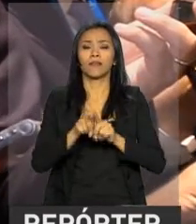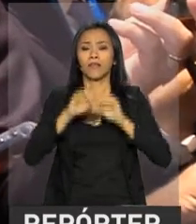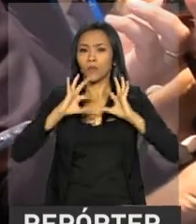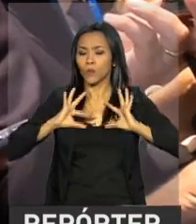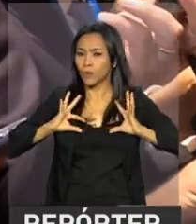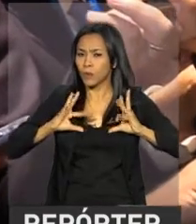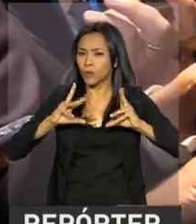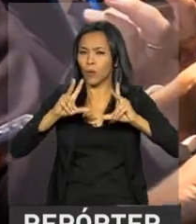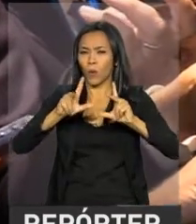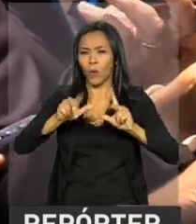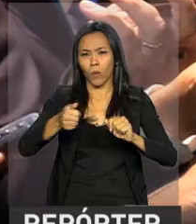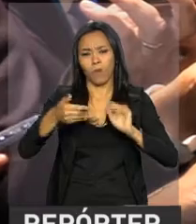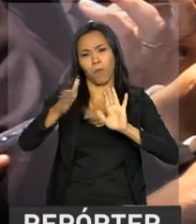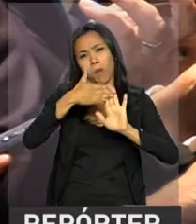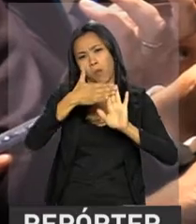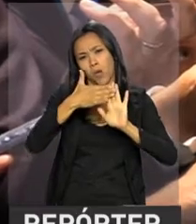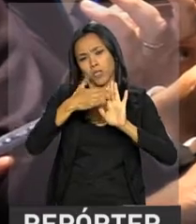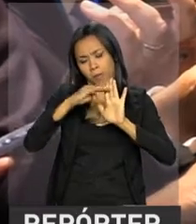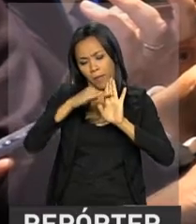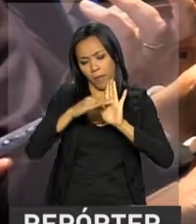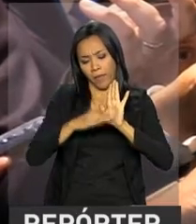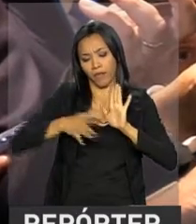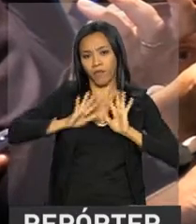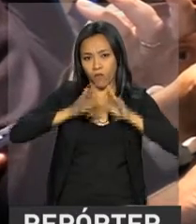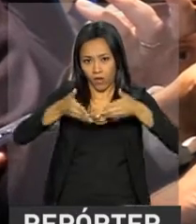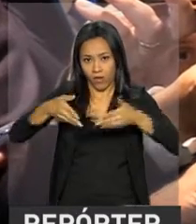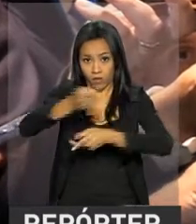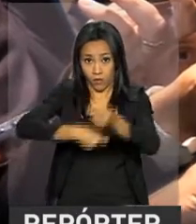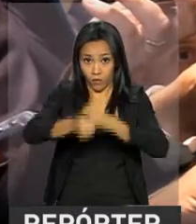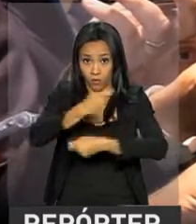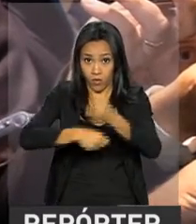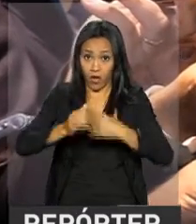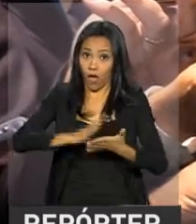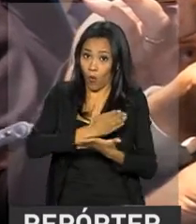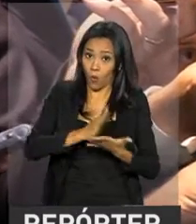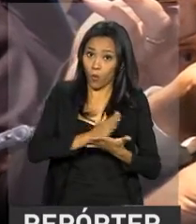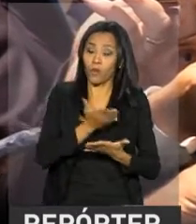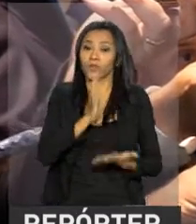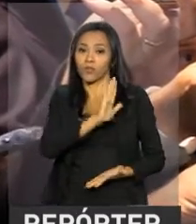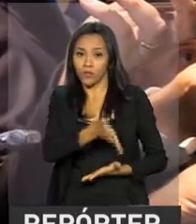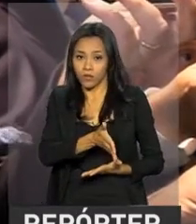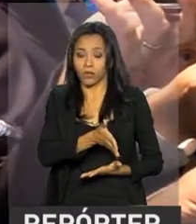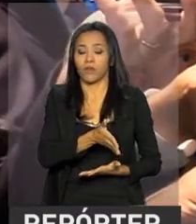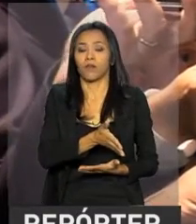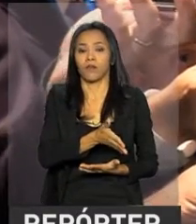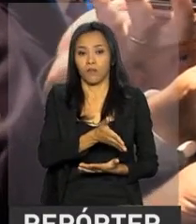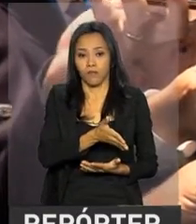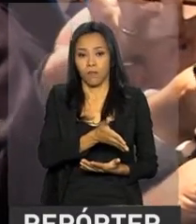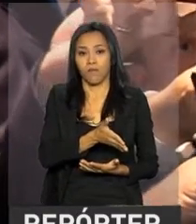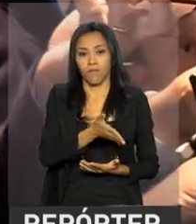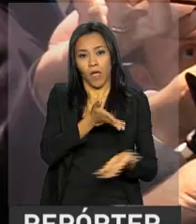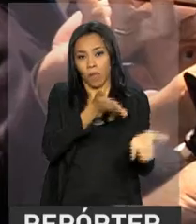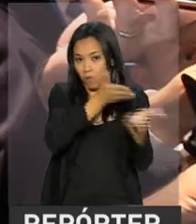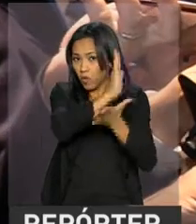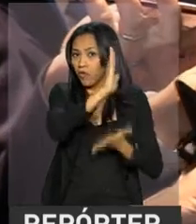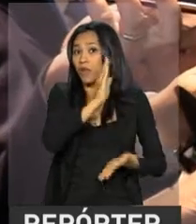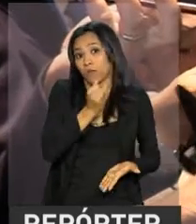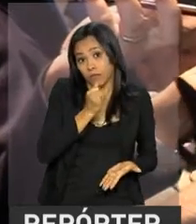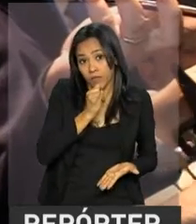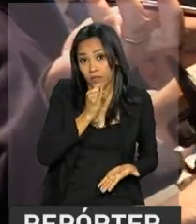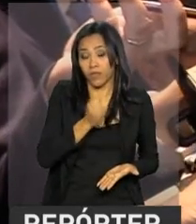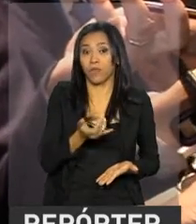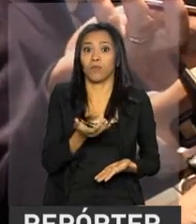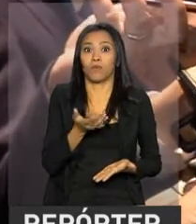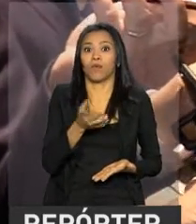série de reformas microeconômicas algumas delas já foram aprovadas como por exemplo a